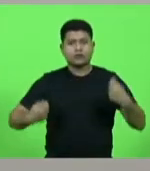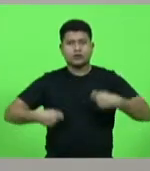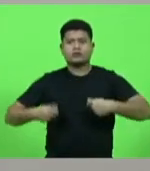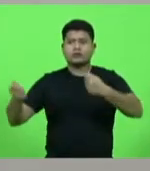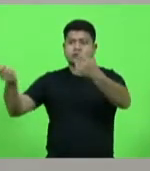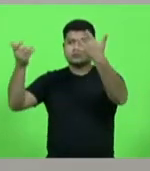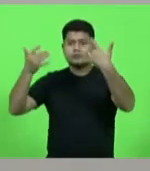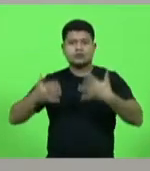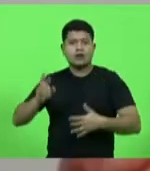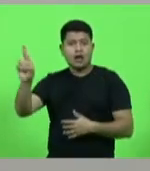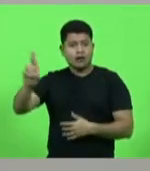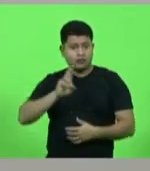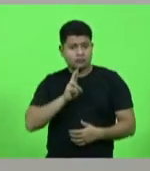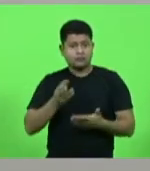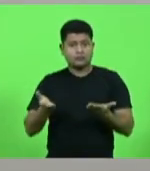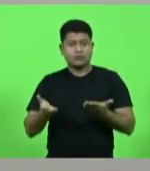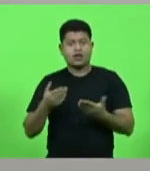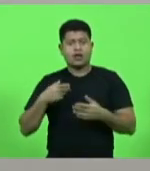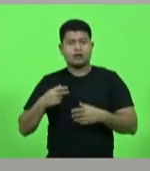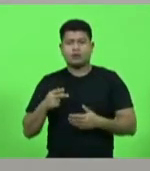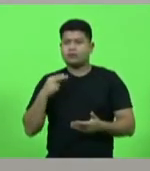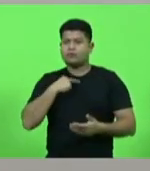Não pode continuar omisso,